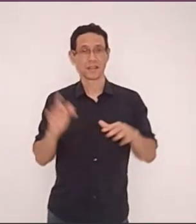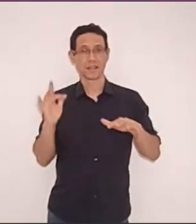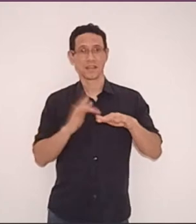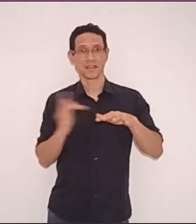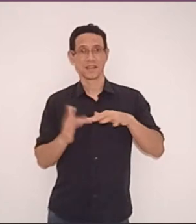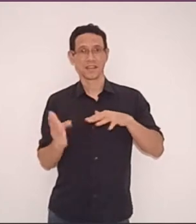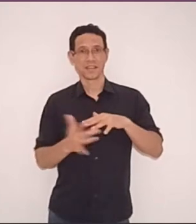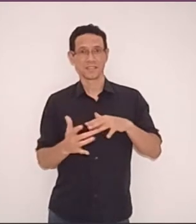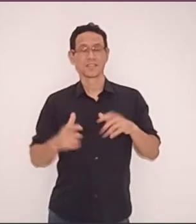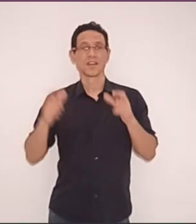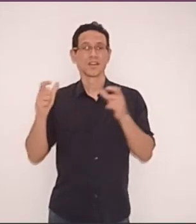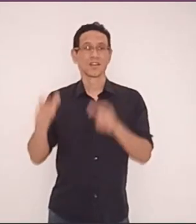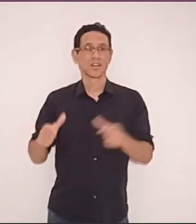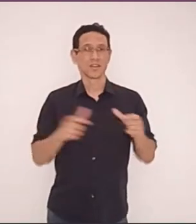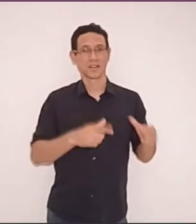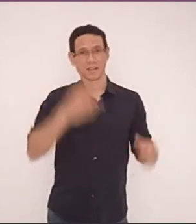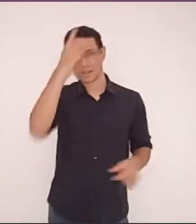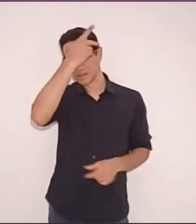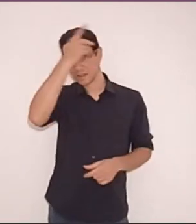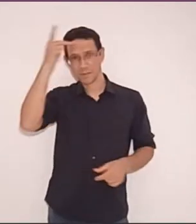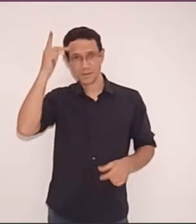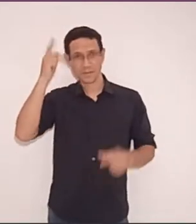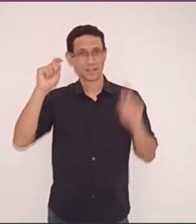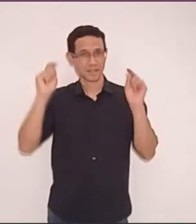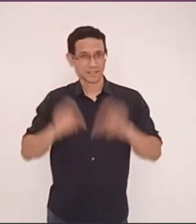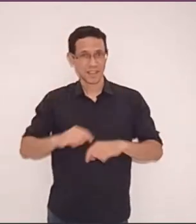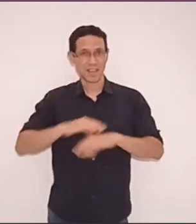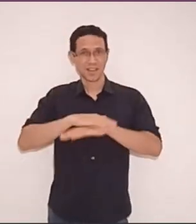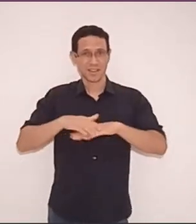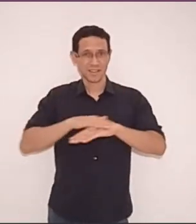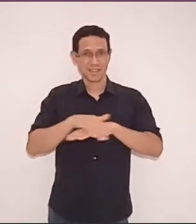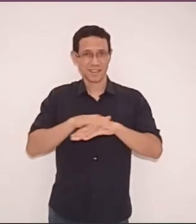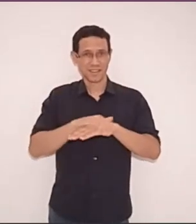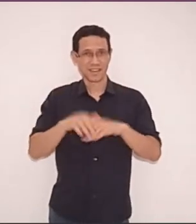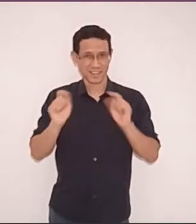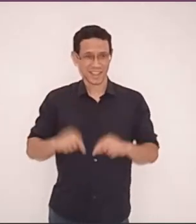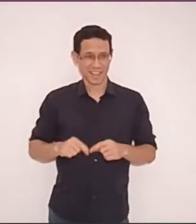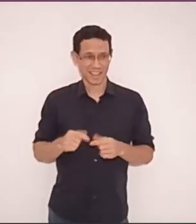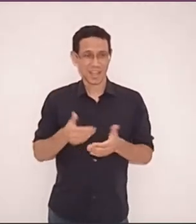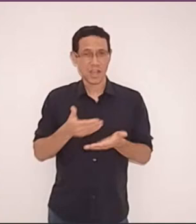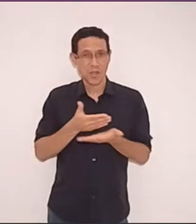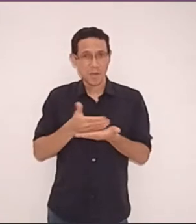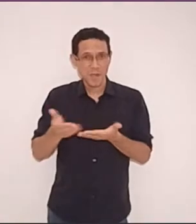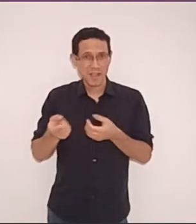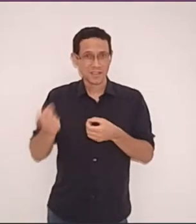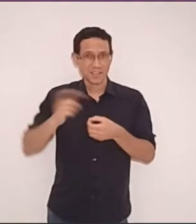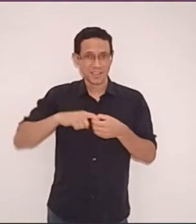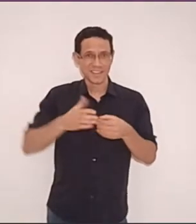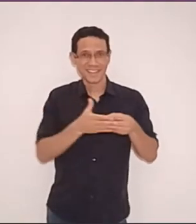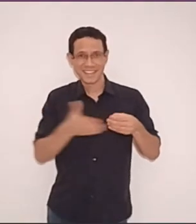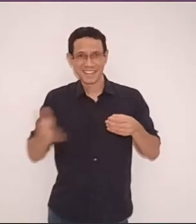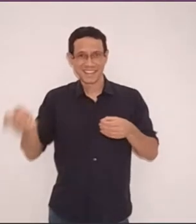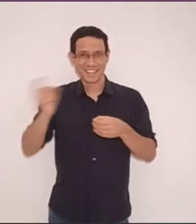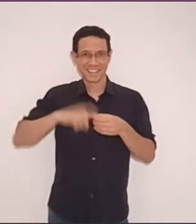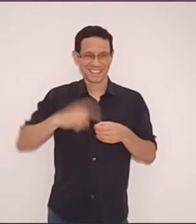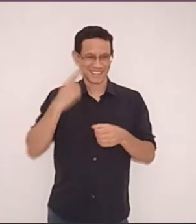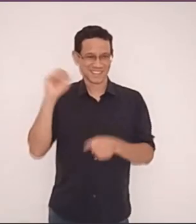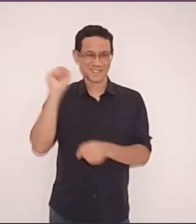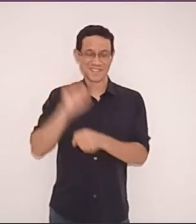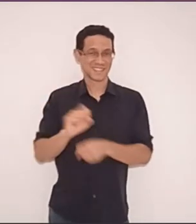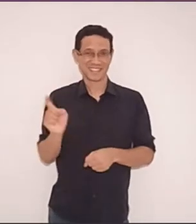sociais onde de repente as pessoas podem continuar esse começo meio começo né porque isso não